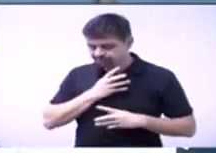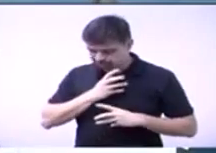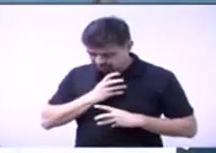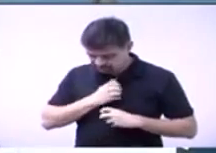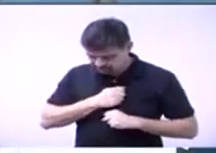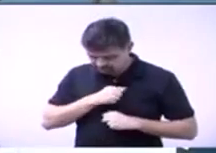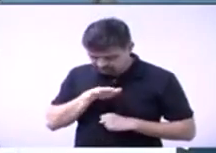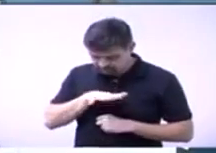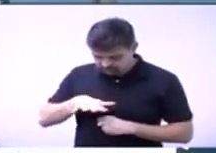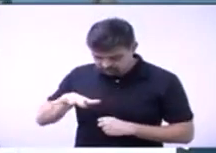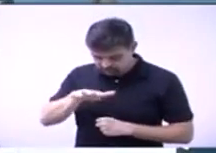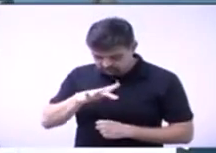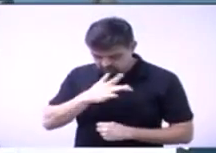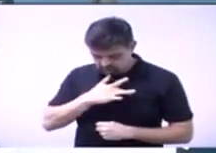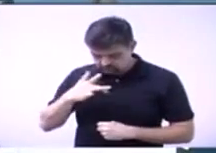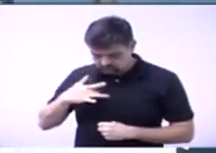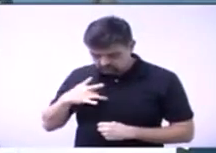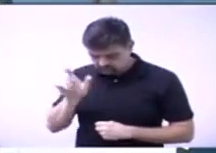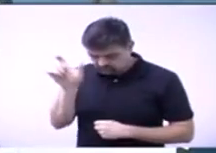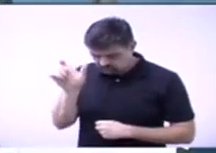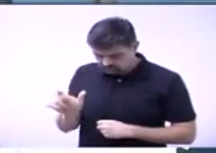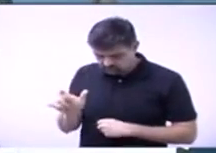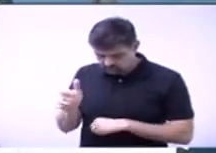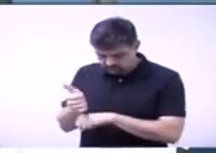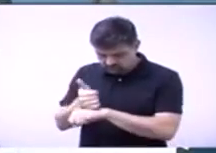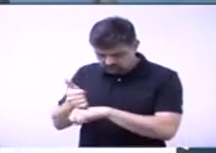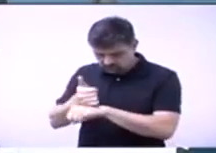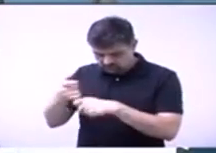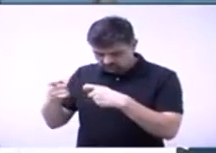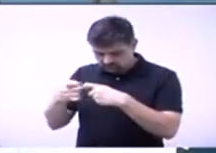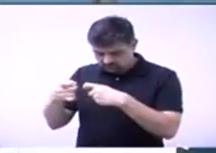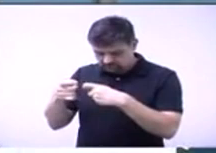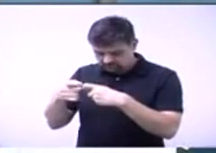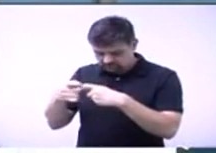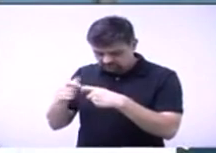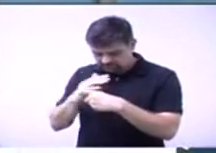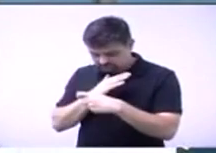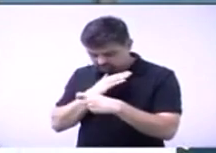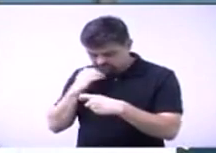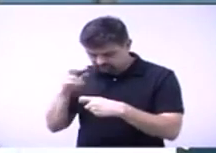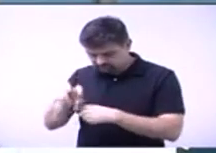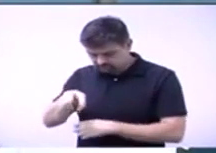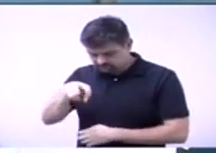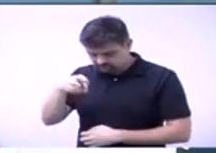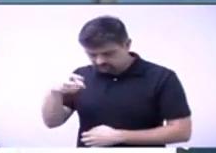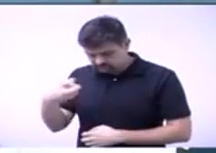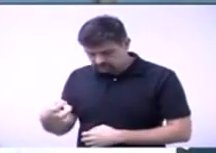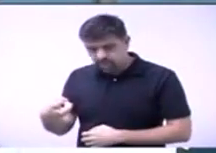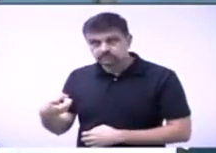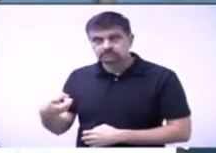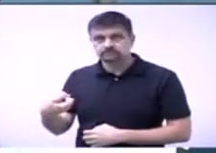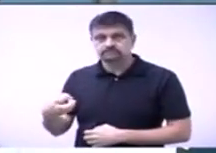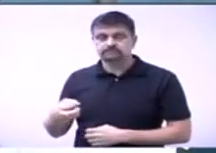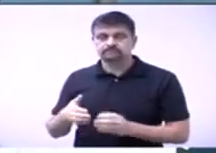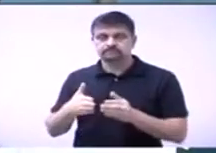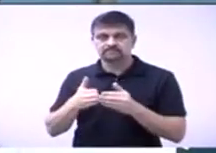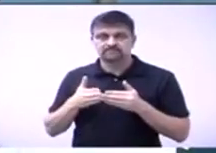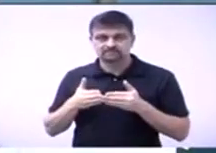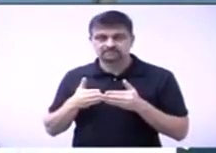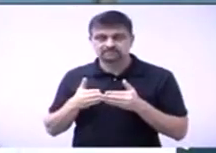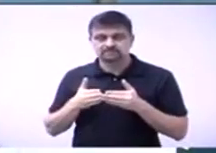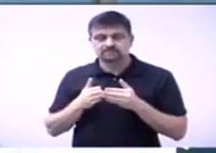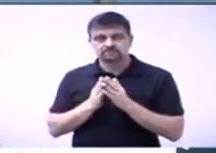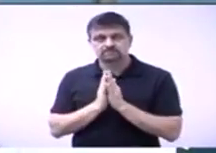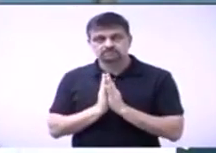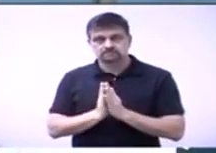saúde, que perdeu um grande médico, um grande prestador de serviço. Peço, por